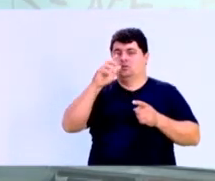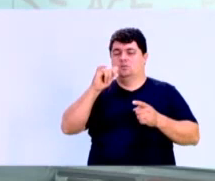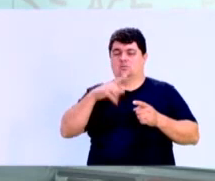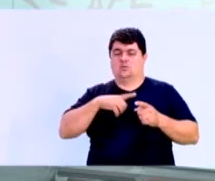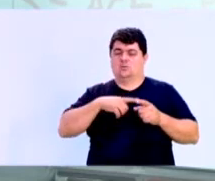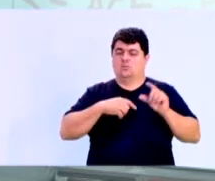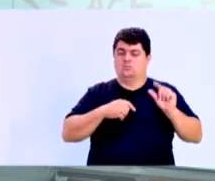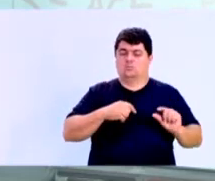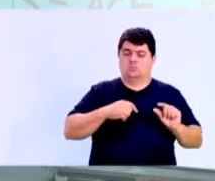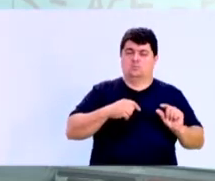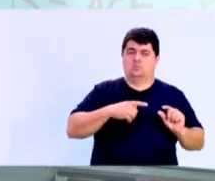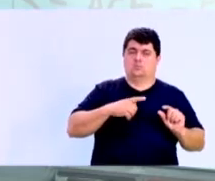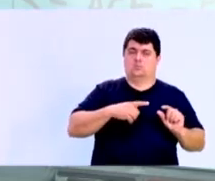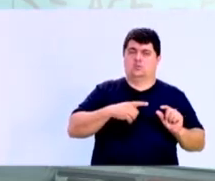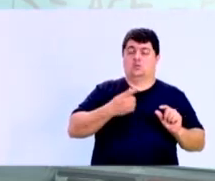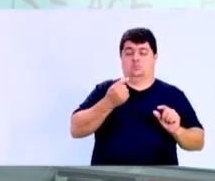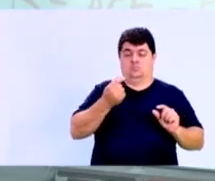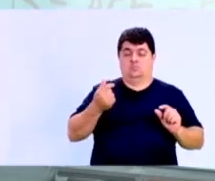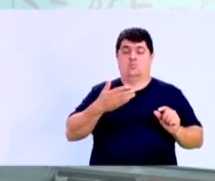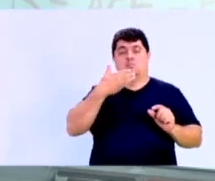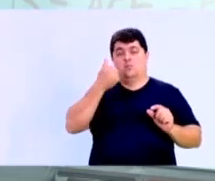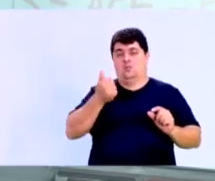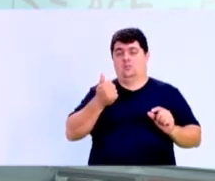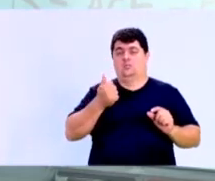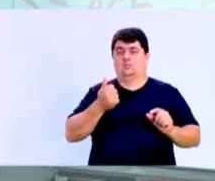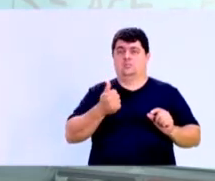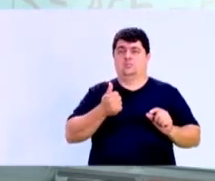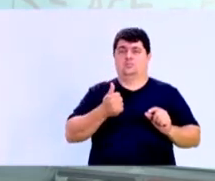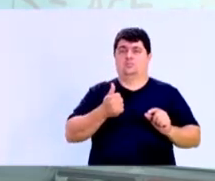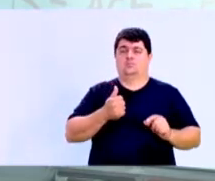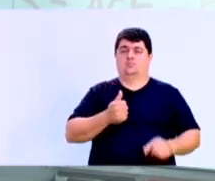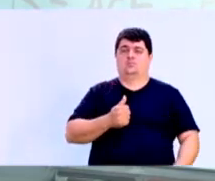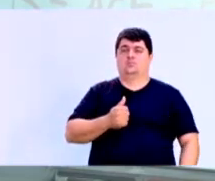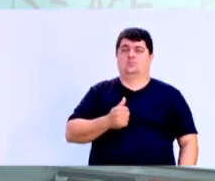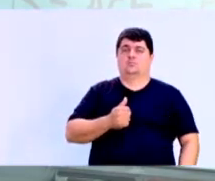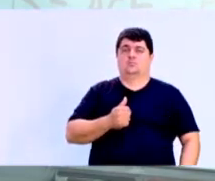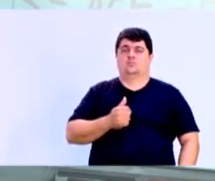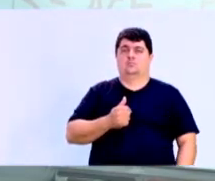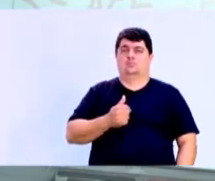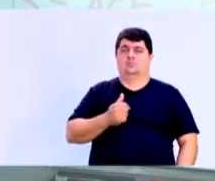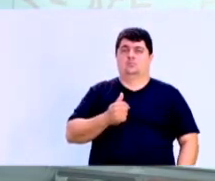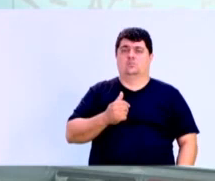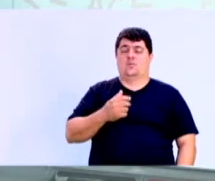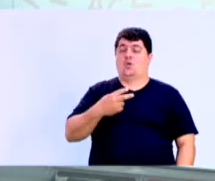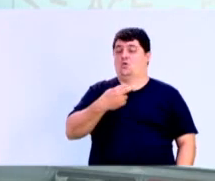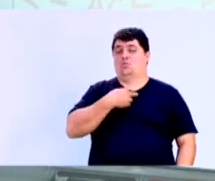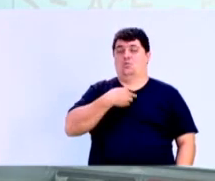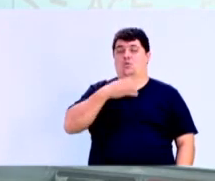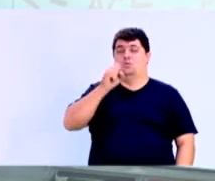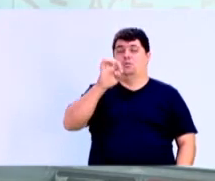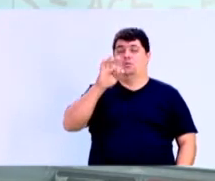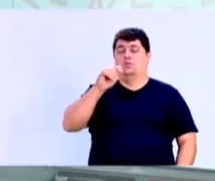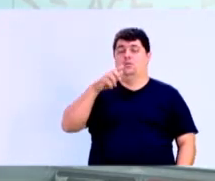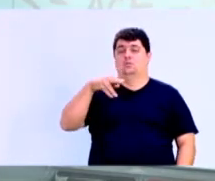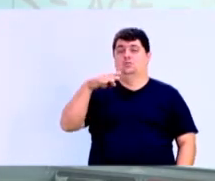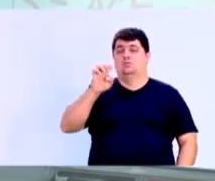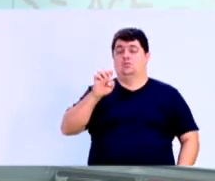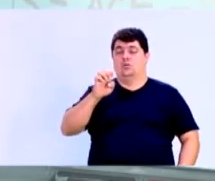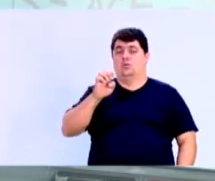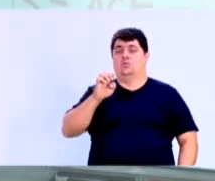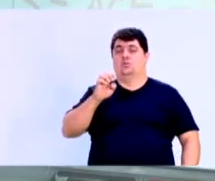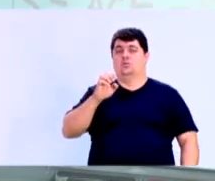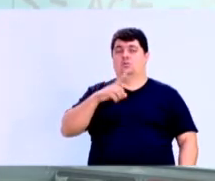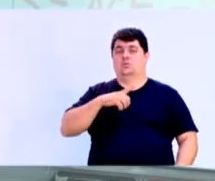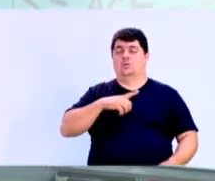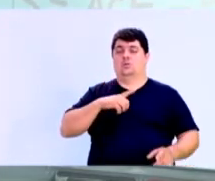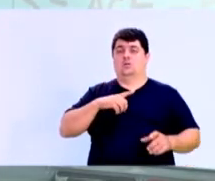estoque menor, influencia financeiramente na empresa. Ressalva, não posso ter estoque menor e para ter estoque menor eu